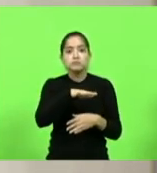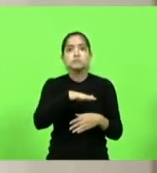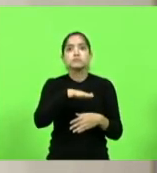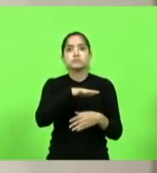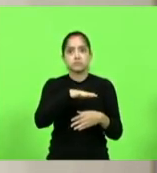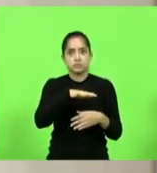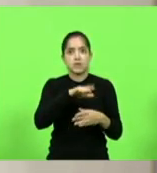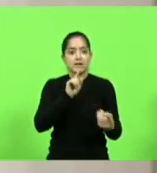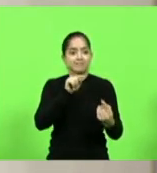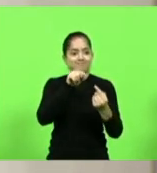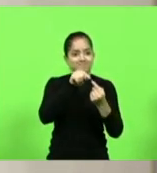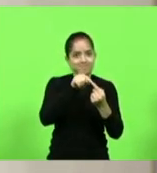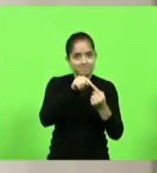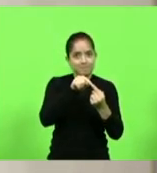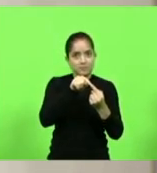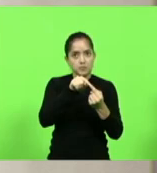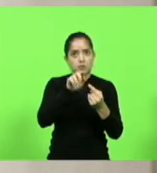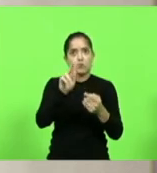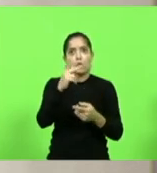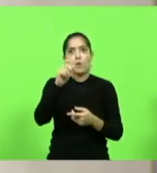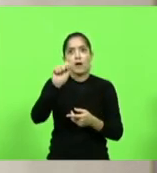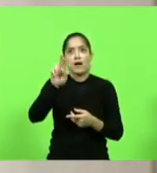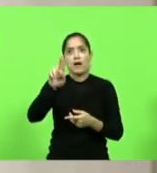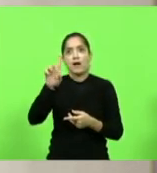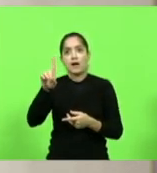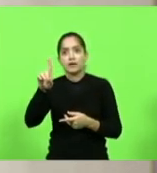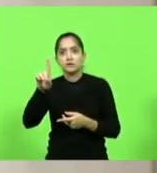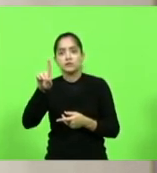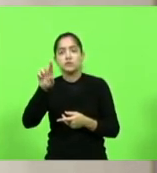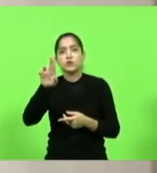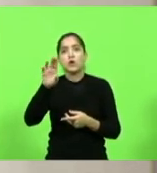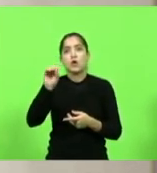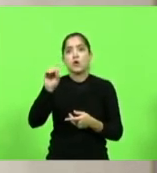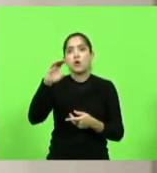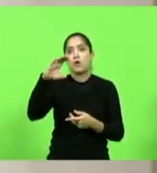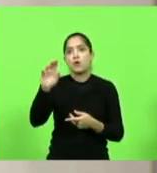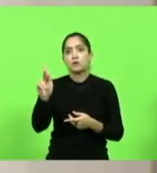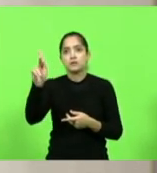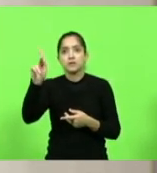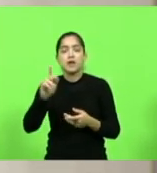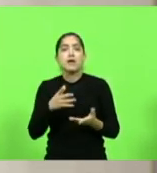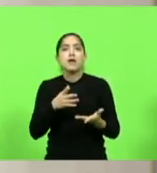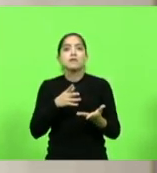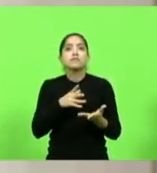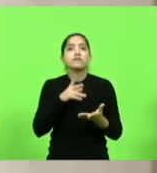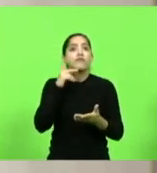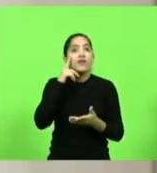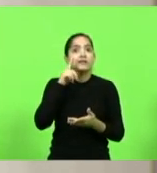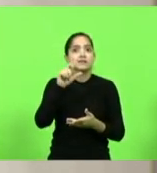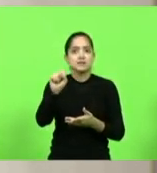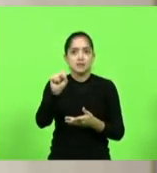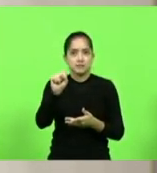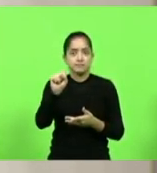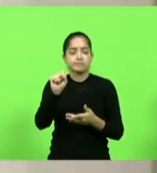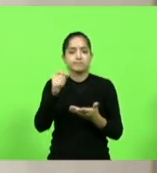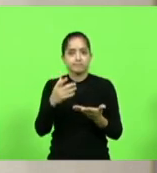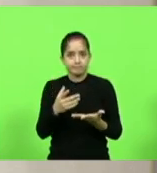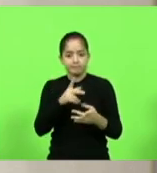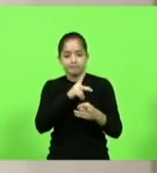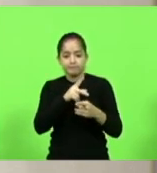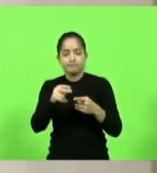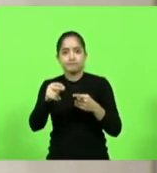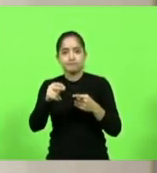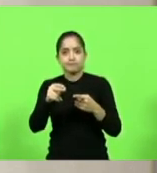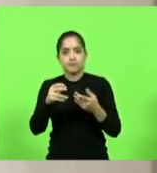Rock Café, ganhar a concessão do Centro de Eventos de Balneário Camboriú. E convenhamos aqui entre